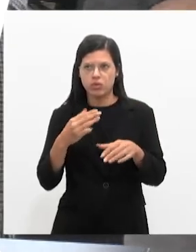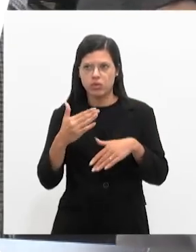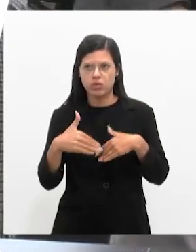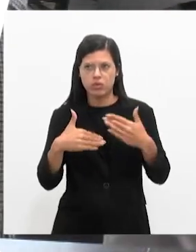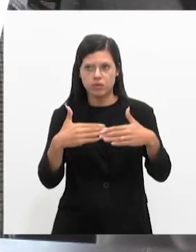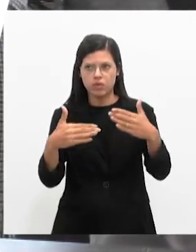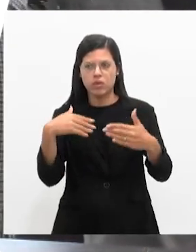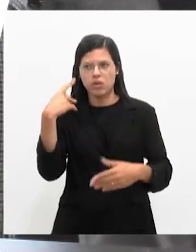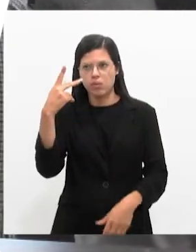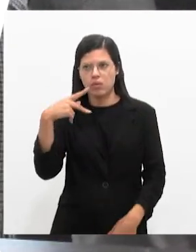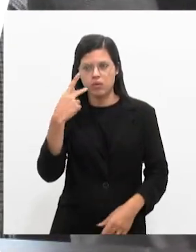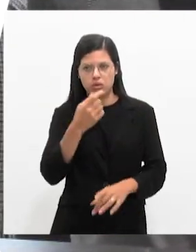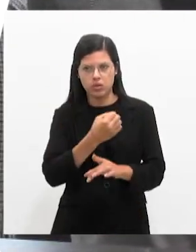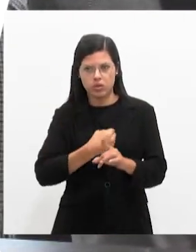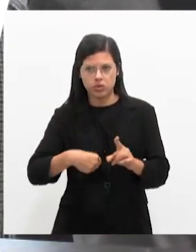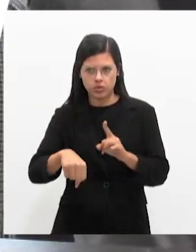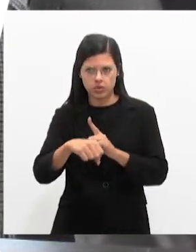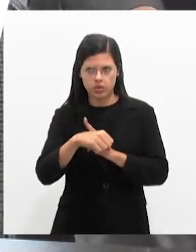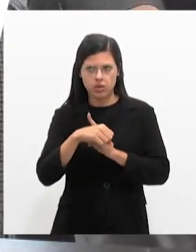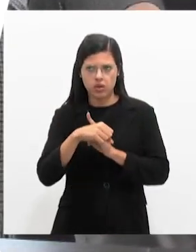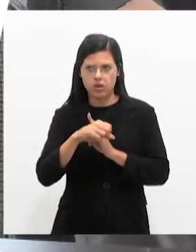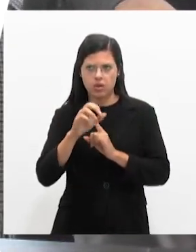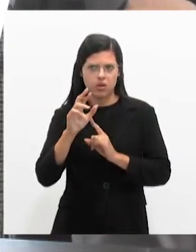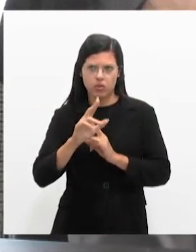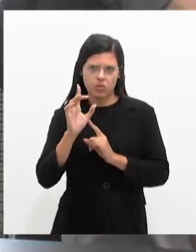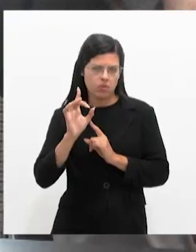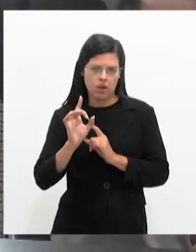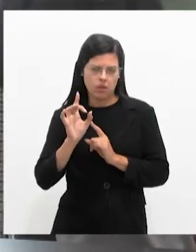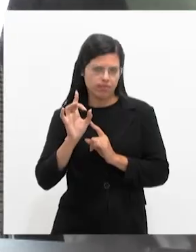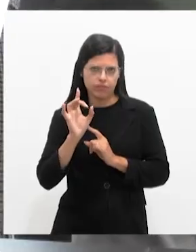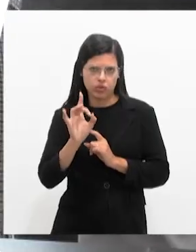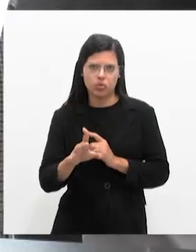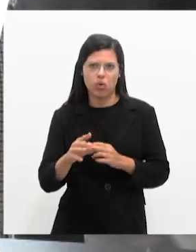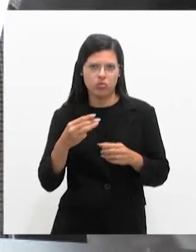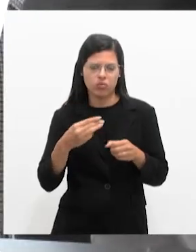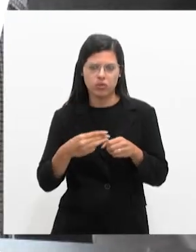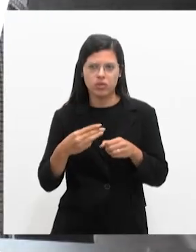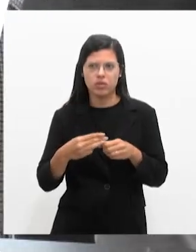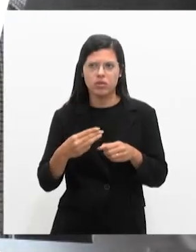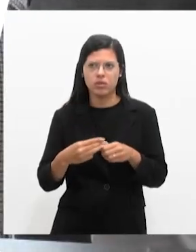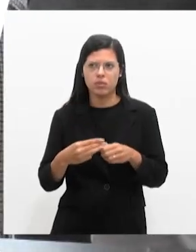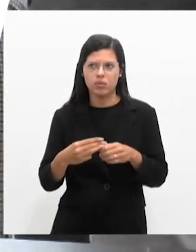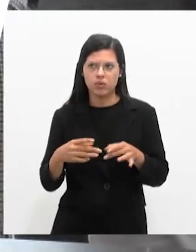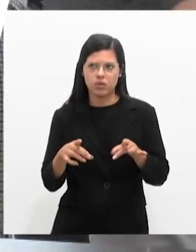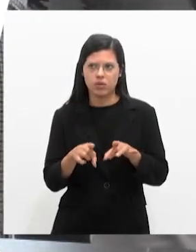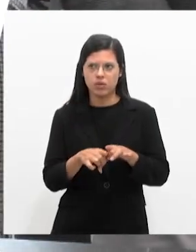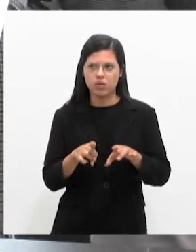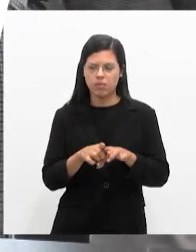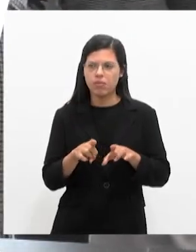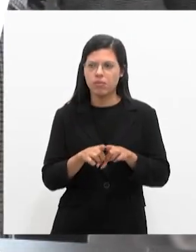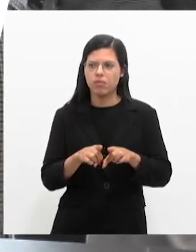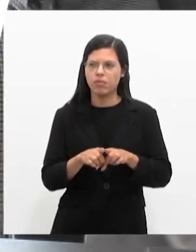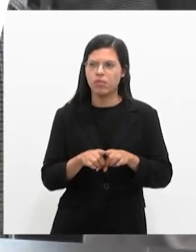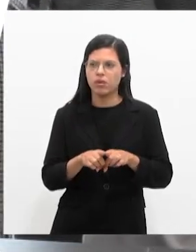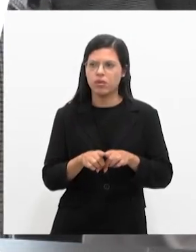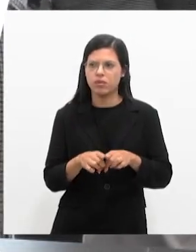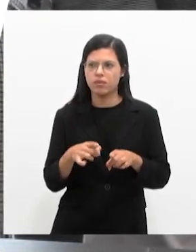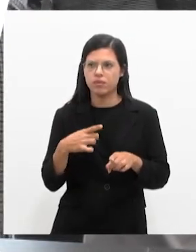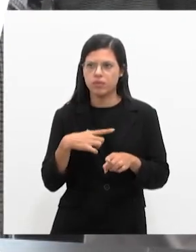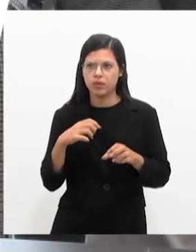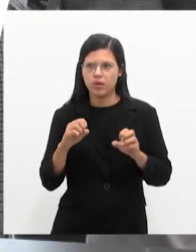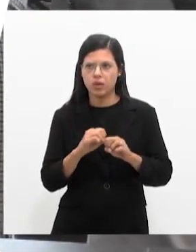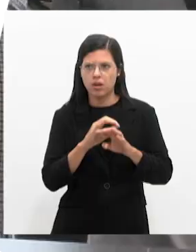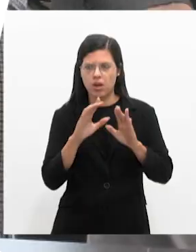desenvolverem as políticas sociais, não é exclusiva de município. Além do mais, você tem aí isso claro lá